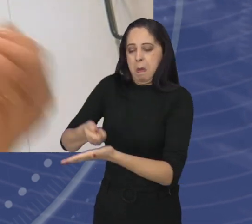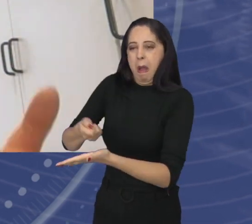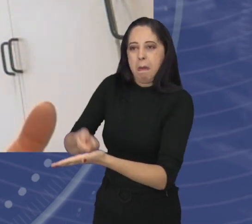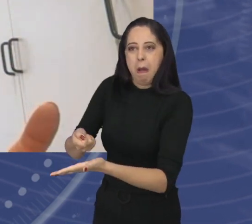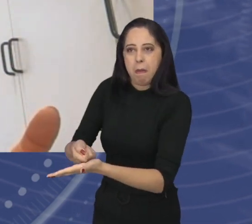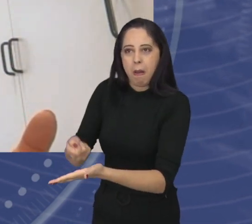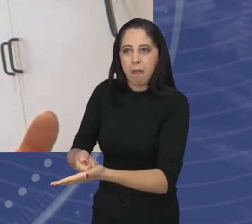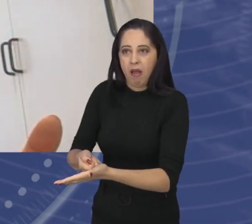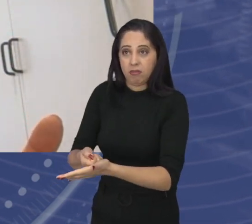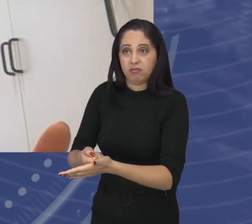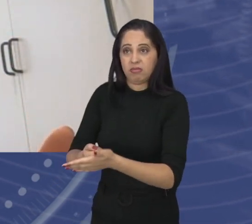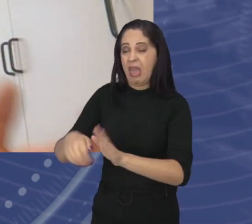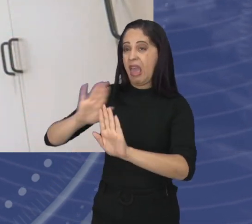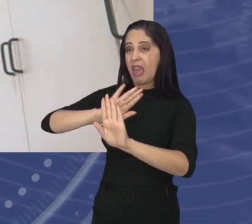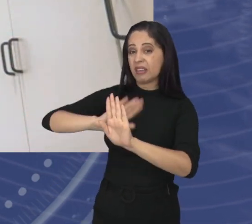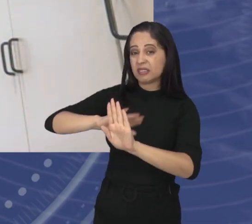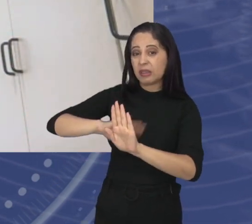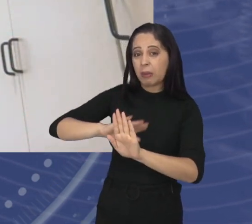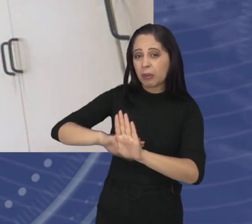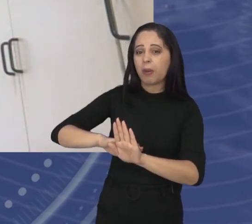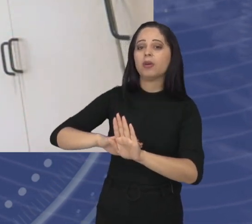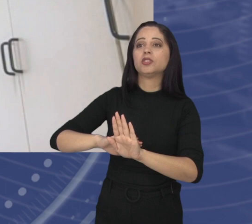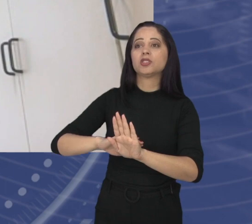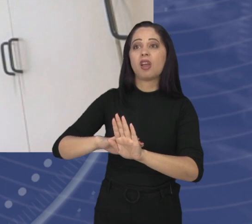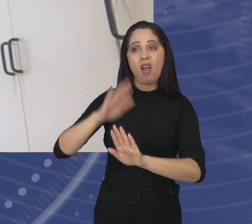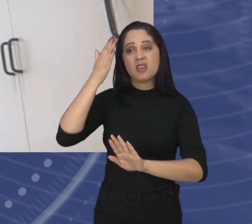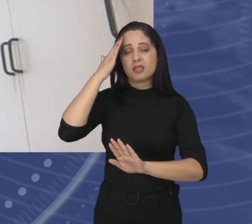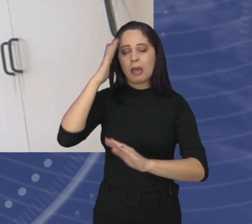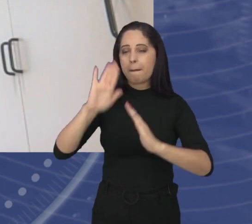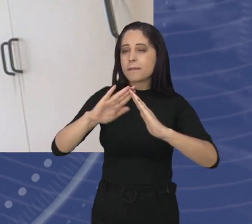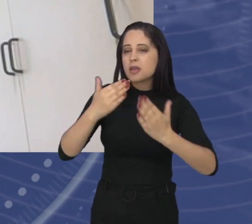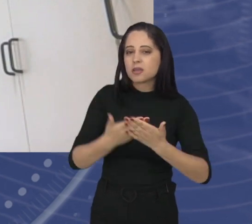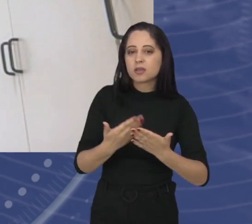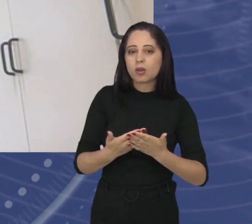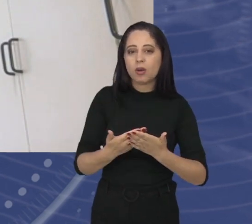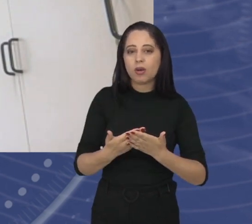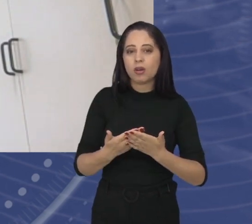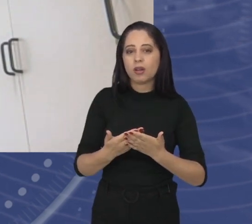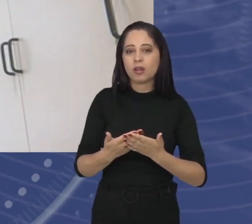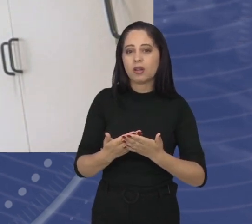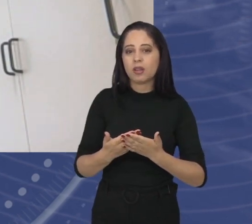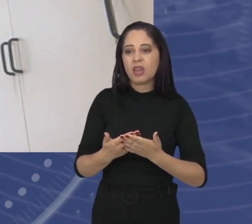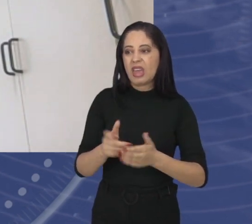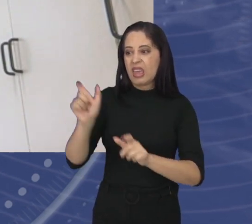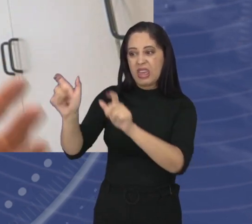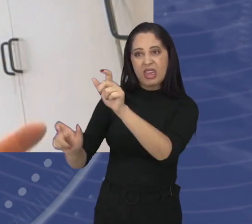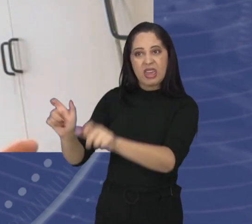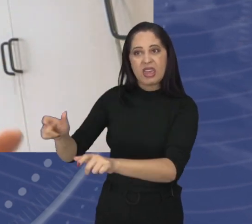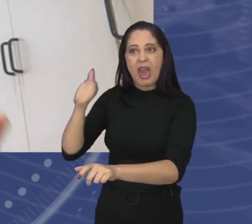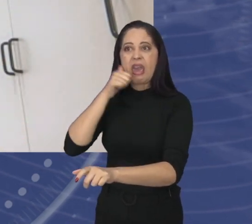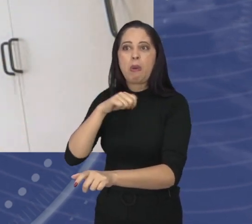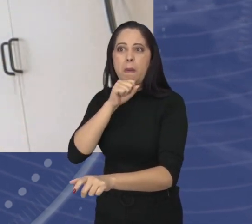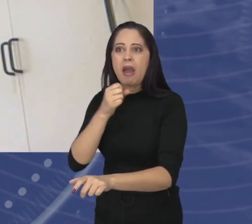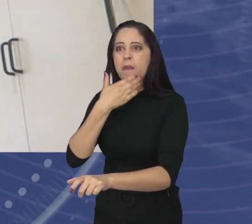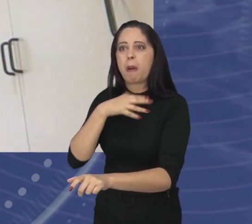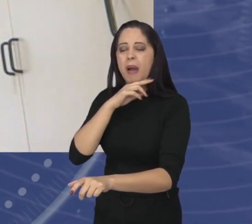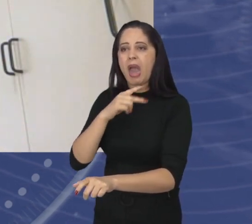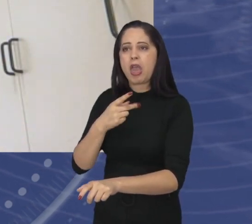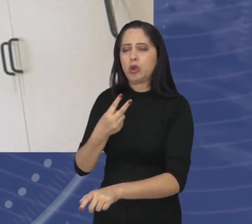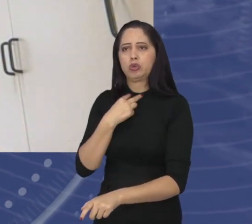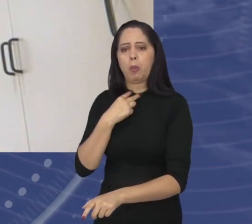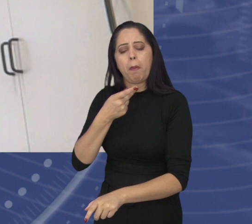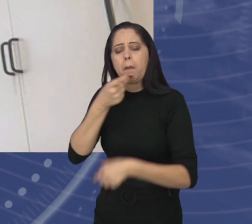impositiva, ideológica, né, nas próprias escolas, né, e o pai não pode se manifestar, não se respeita,